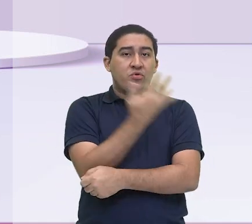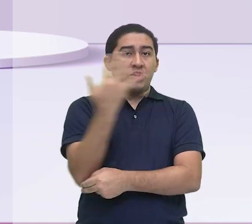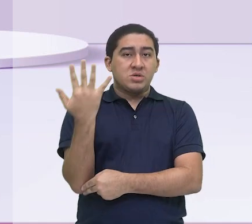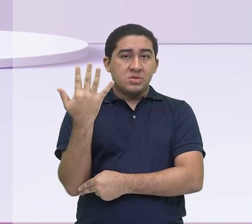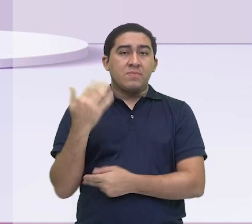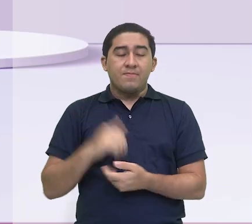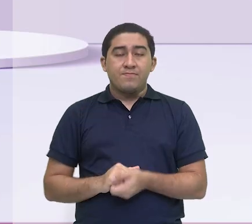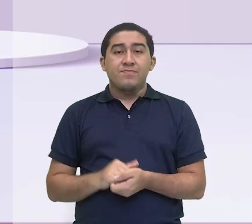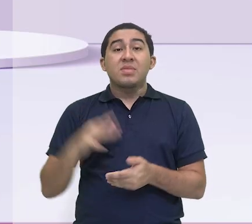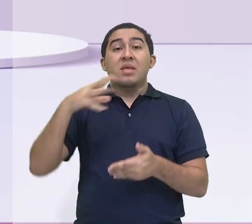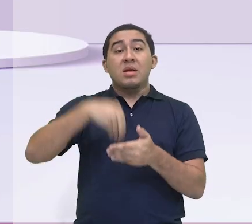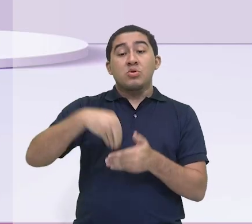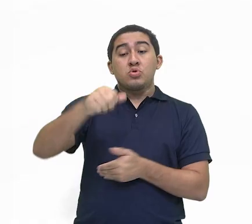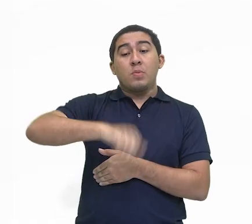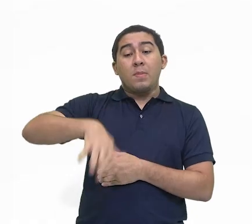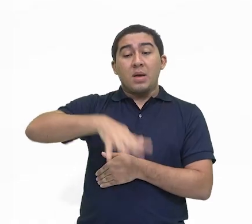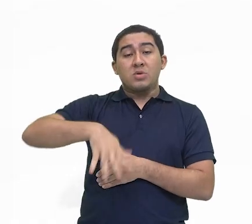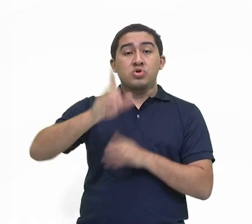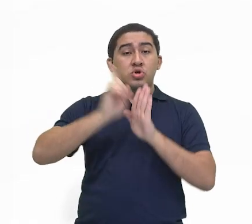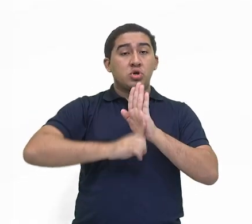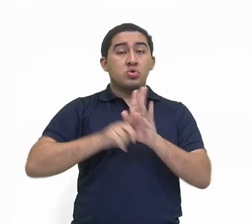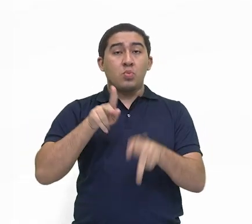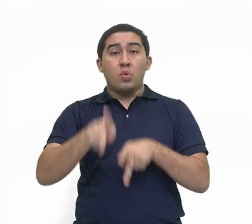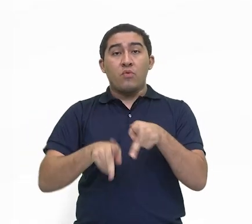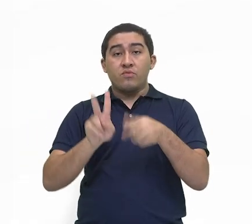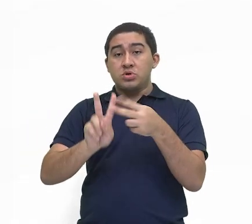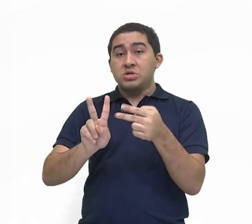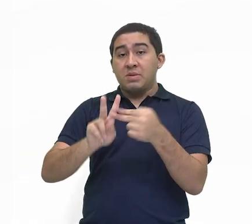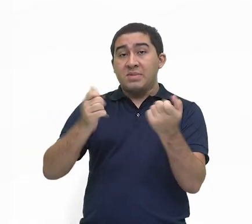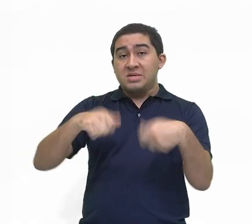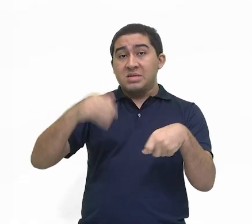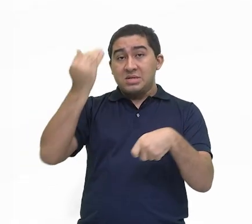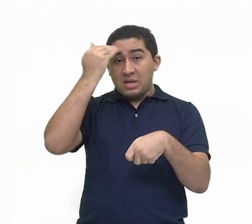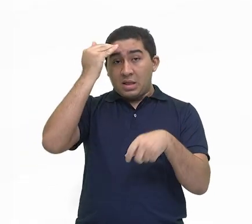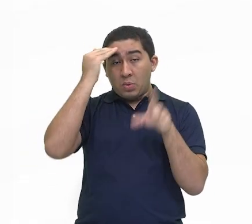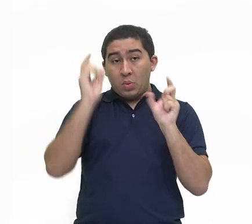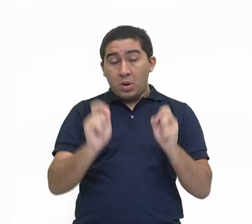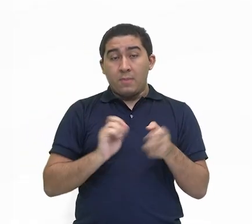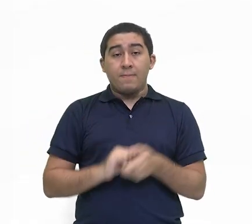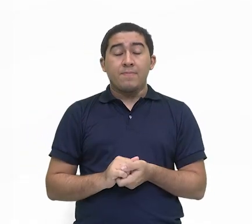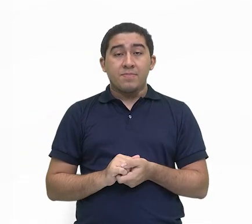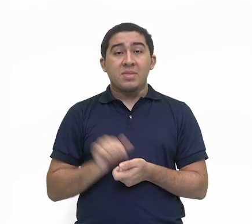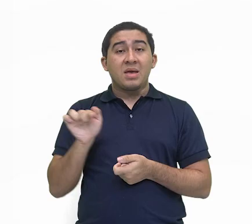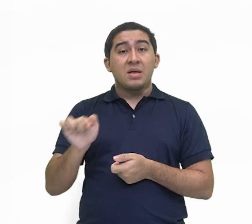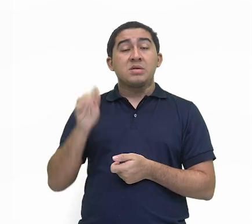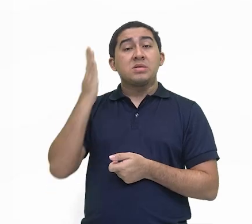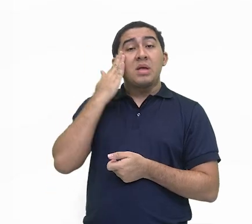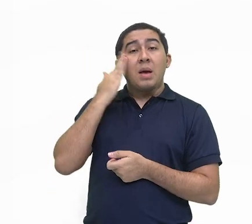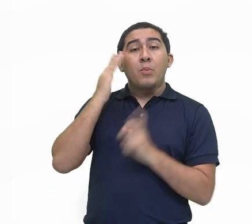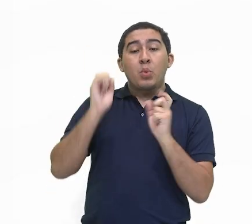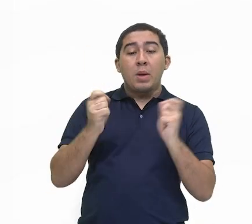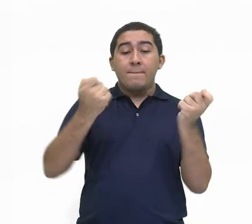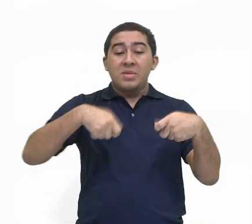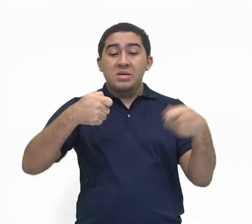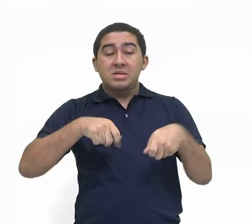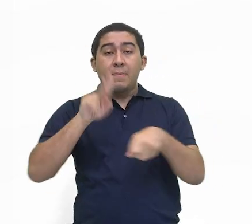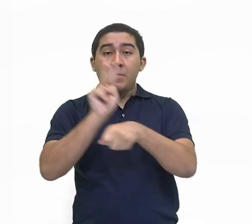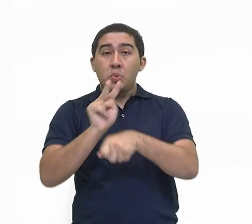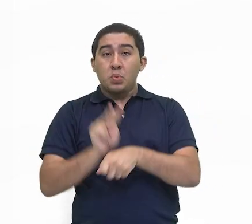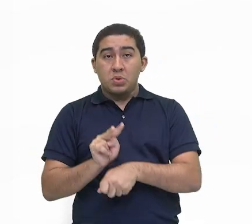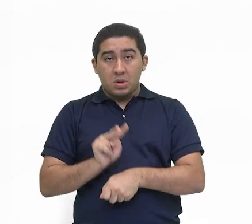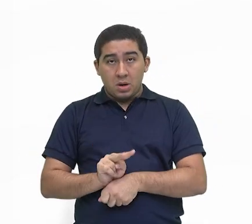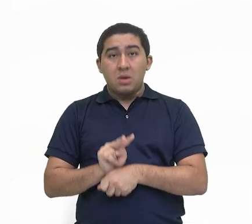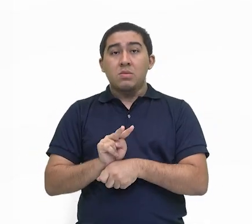Então, dentro do campo dos direitos dos povos indígenas, nós podemos dizer o seguinte, ó, que eles que reconhecem a necessidade de proteger as